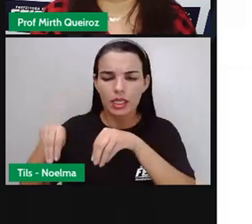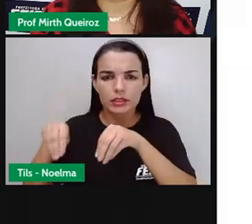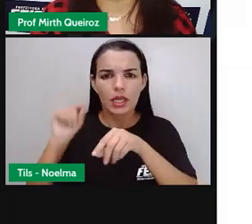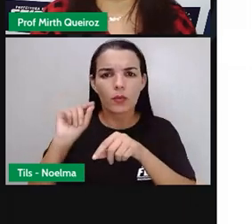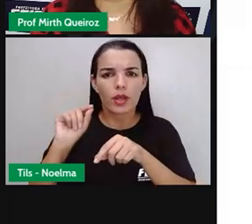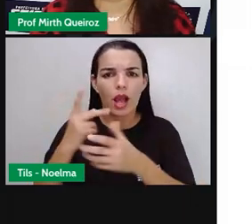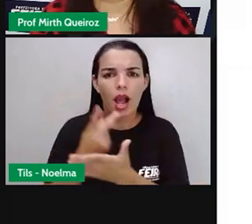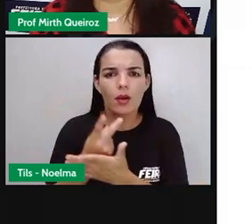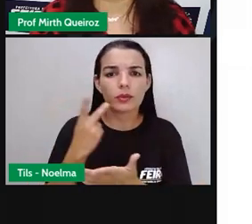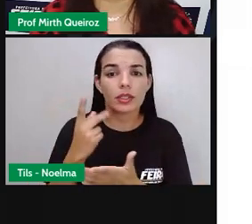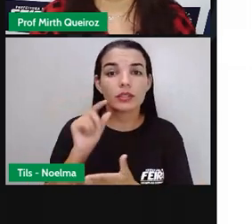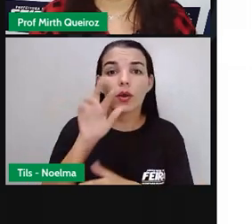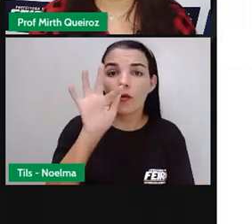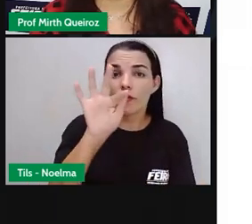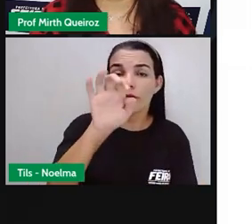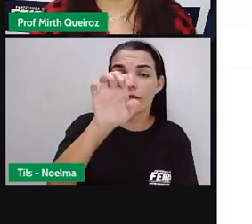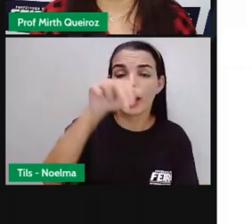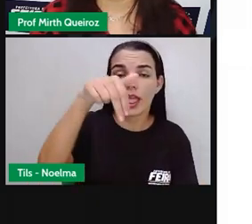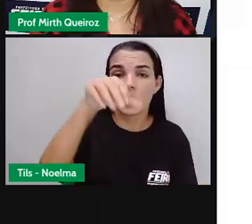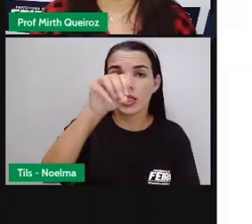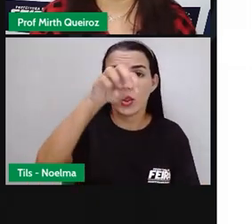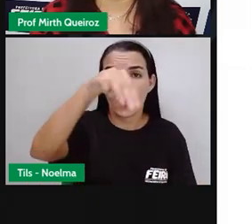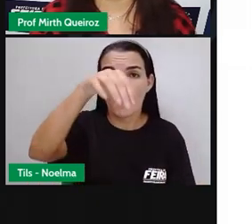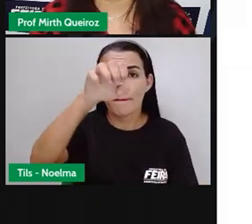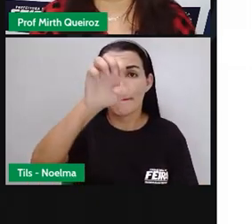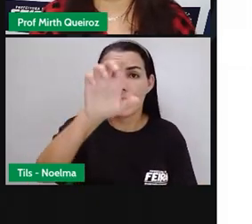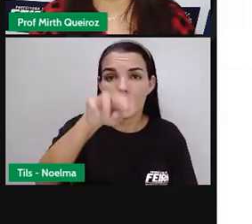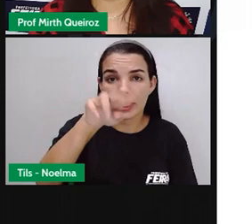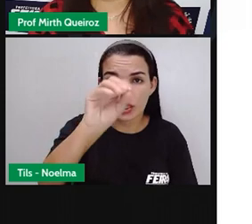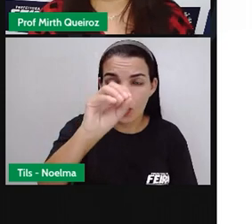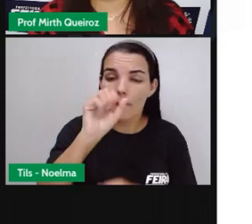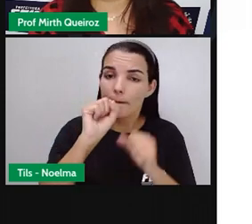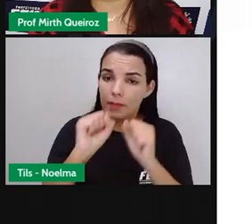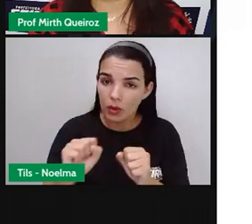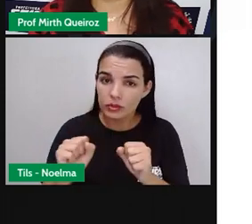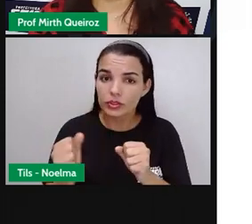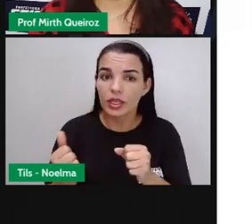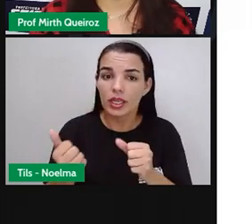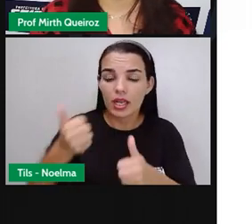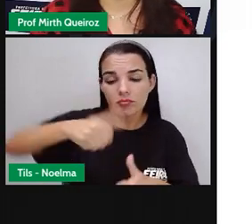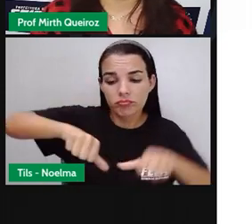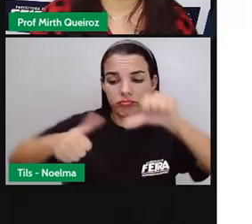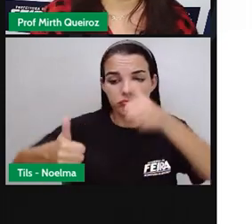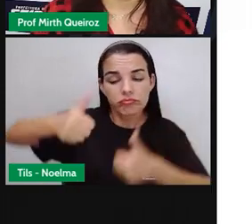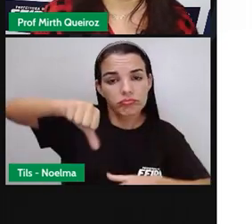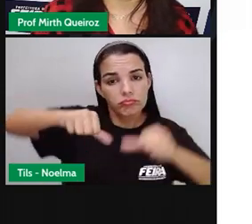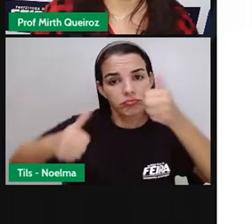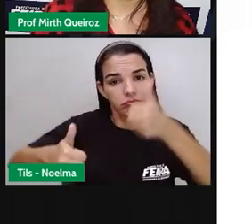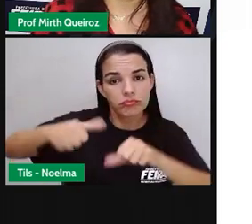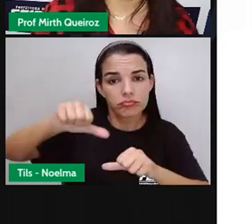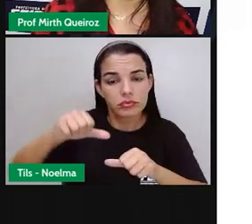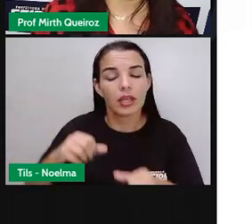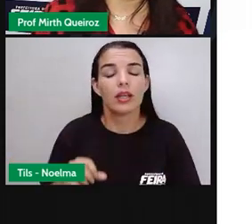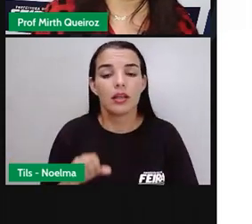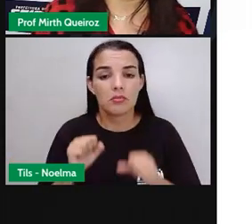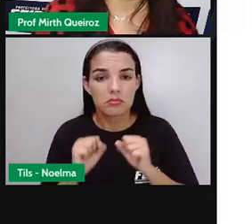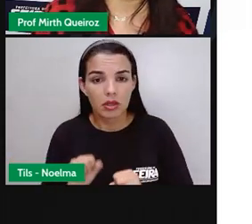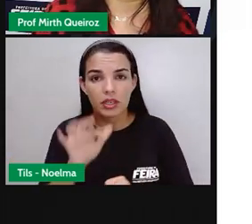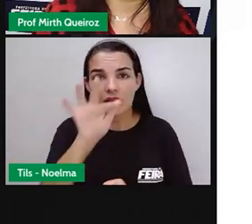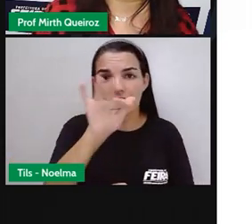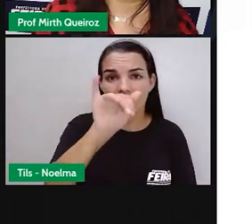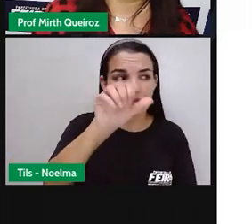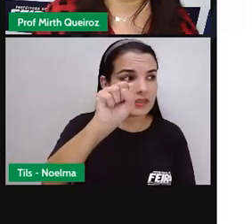ser considerada um fenômeno. Esses fenômenos, eles podem ser físicos ou químicos. Eles vão ser fenômenos